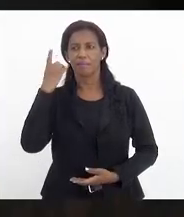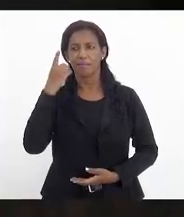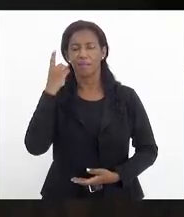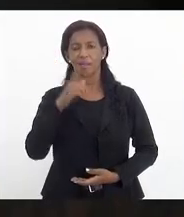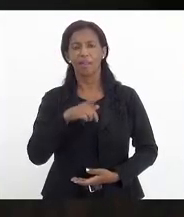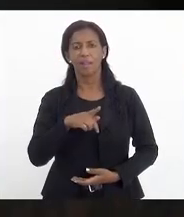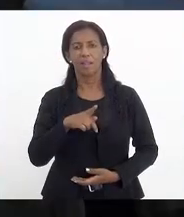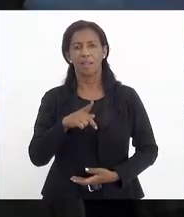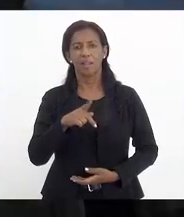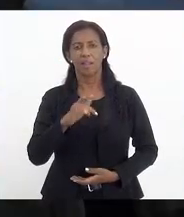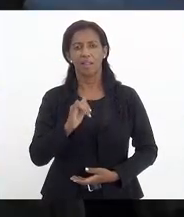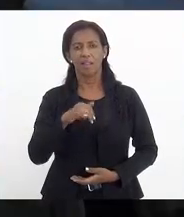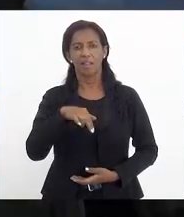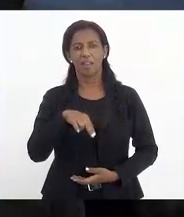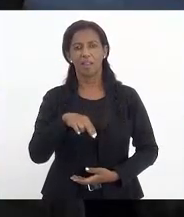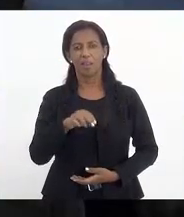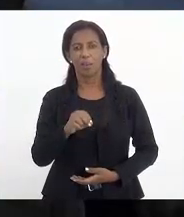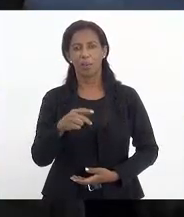Knoploch.